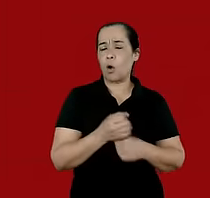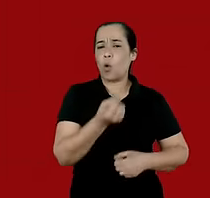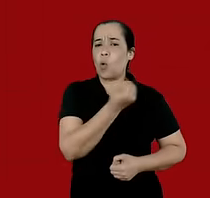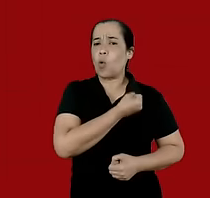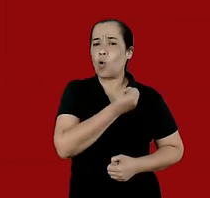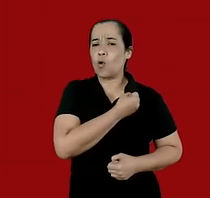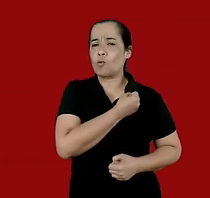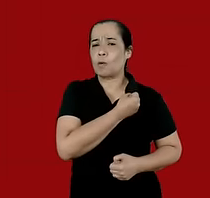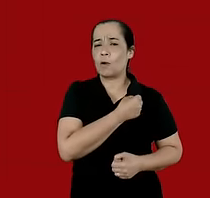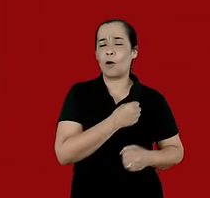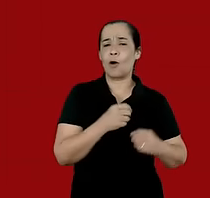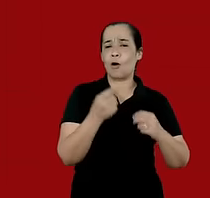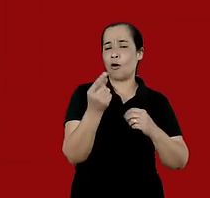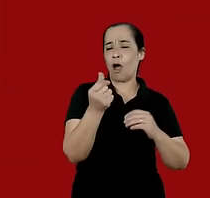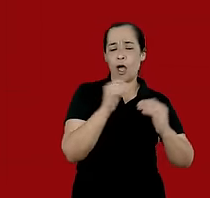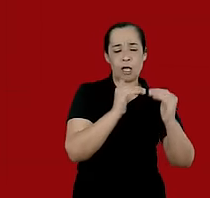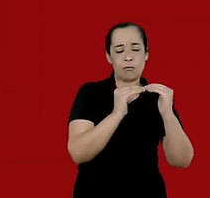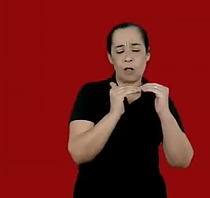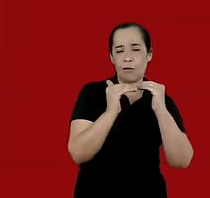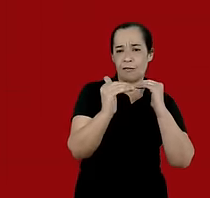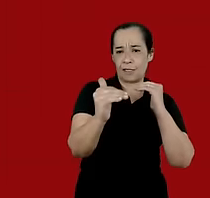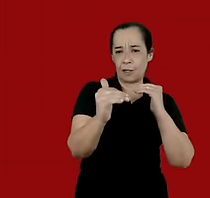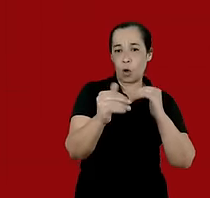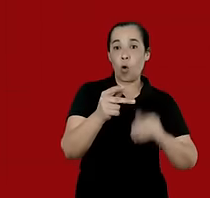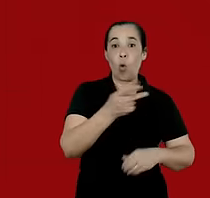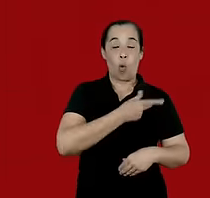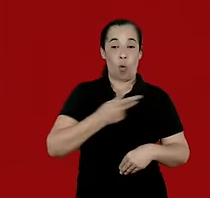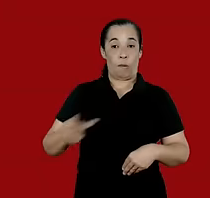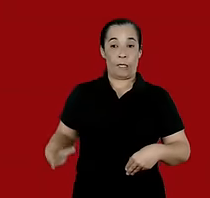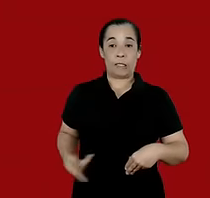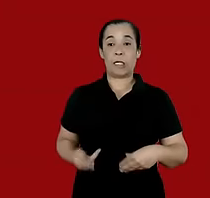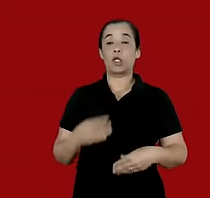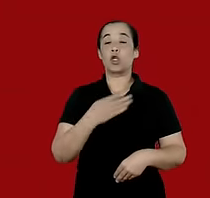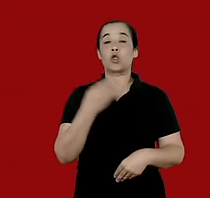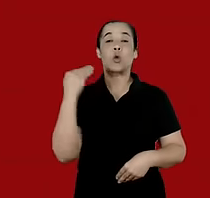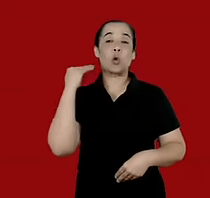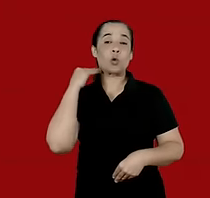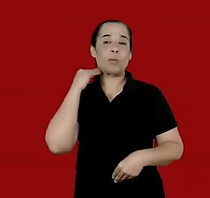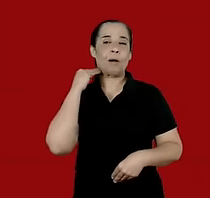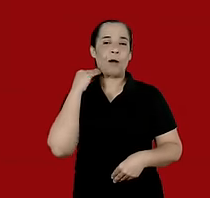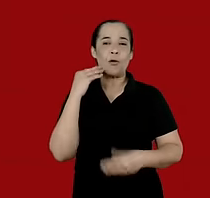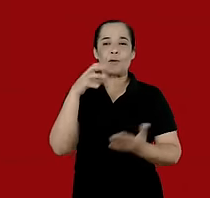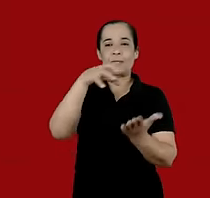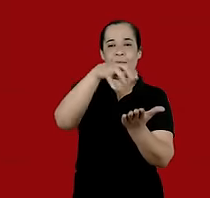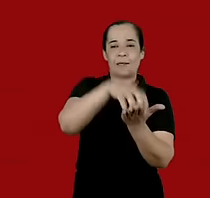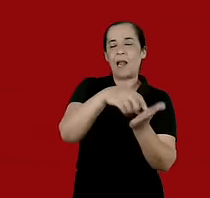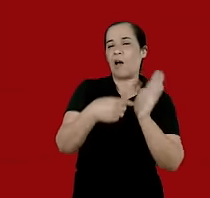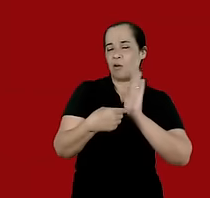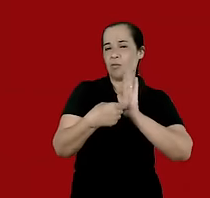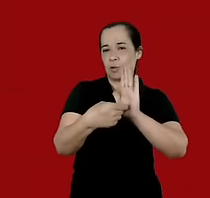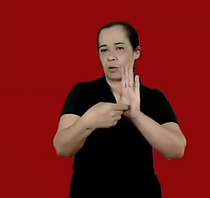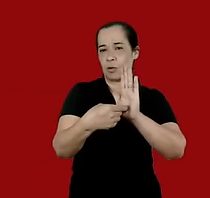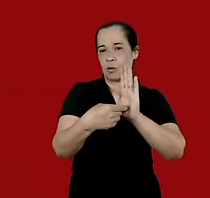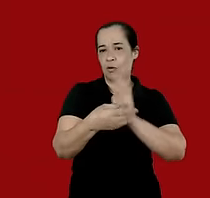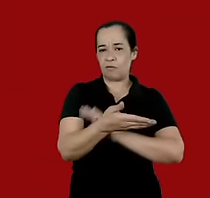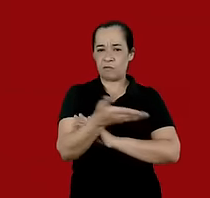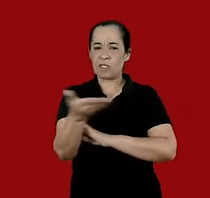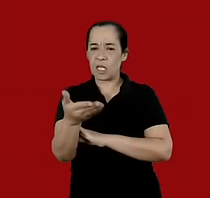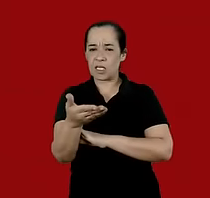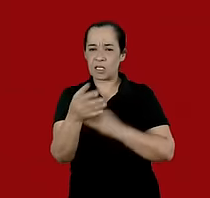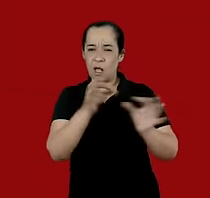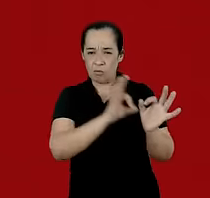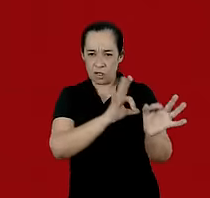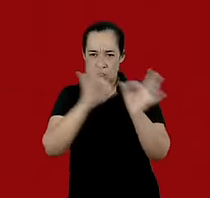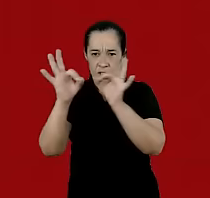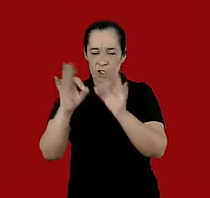presidente do Banco Central mostrou um gráfico também sobre a estrutura termo aí já começa a ficar um pouco mais detalhe mas acho que aqui o pessoal tá acompanhando a estrutura termo da